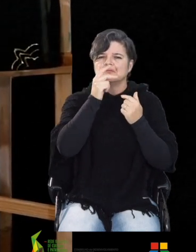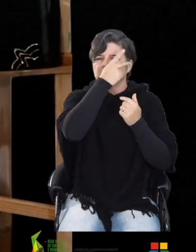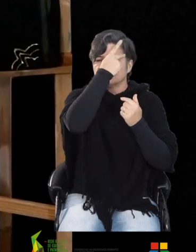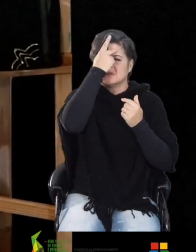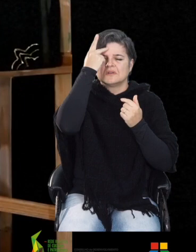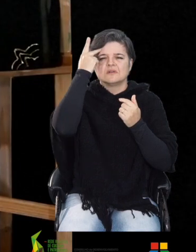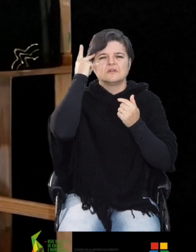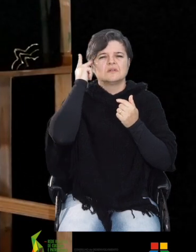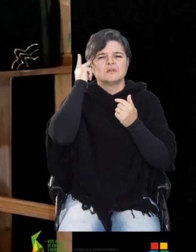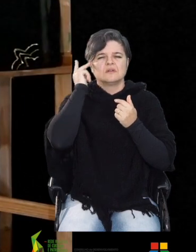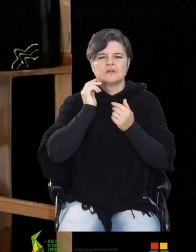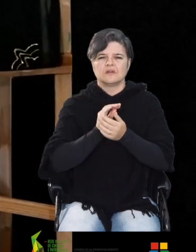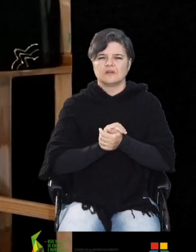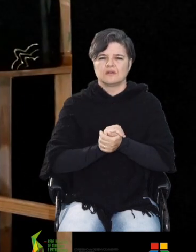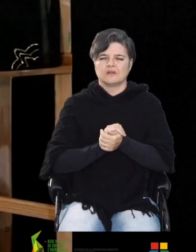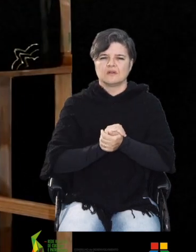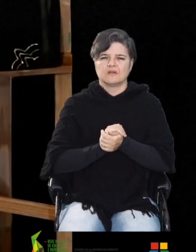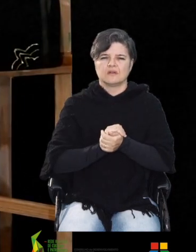será